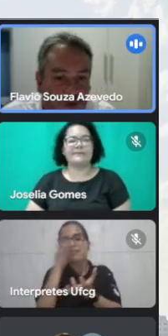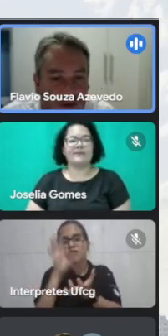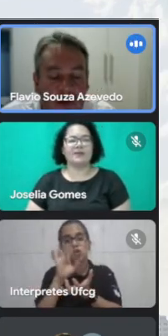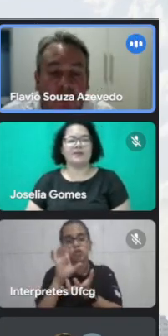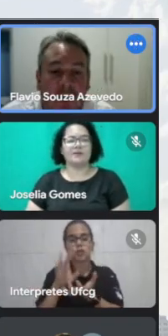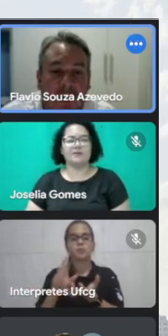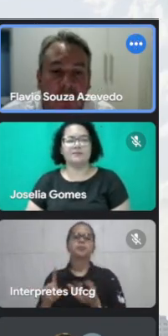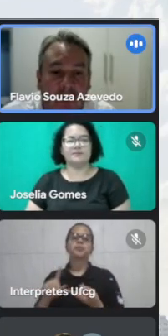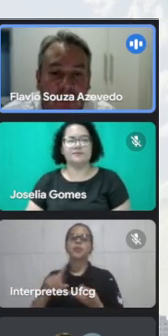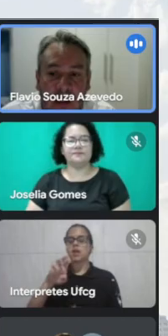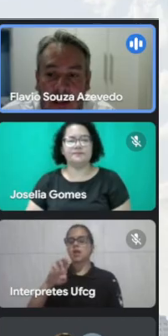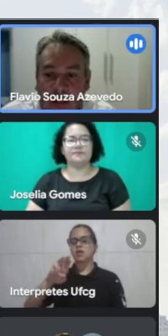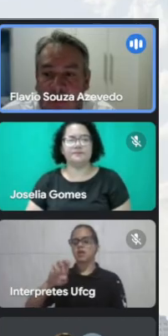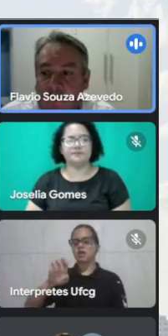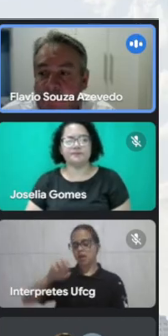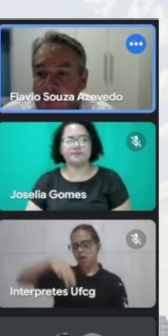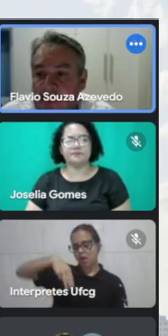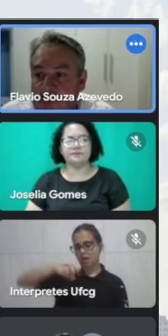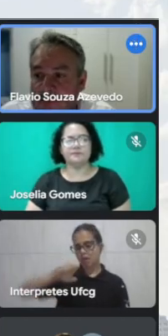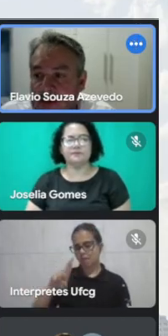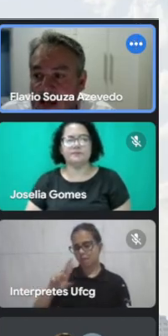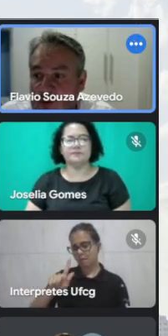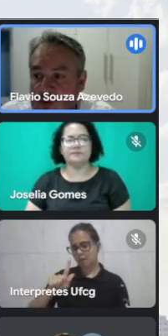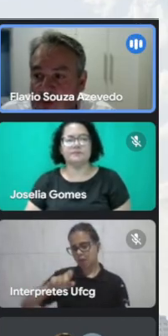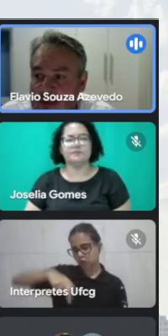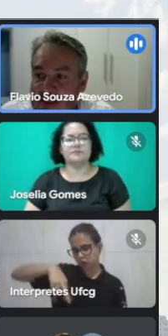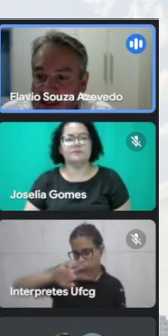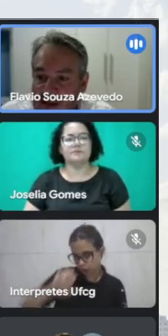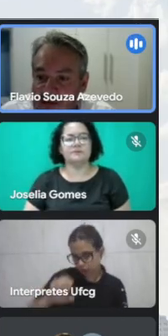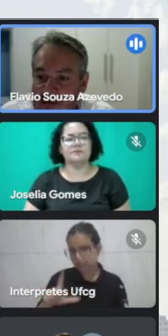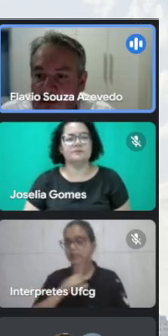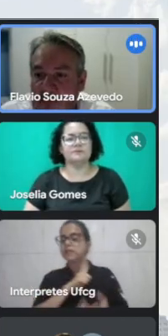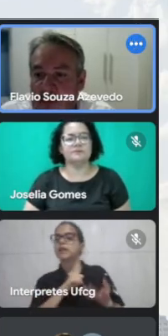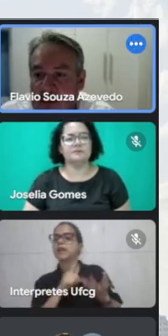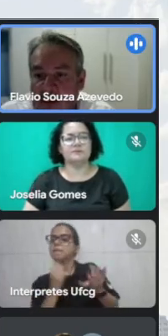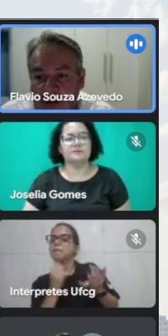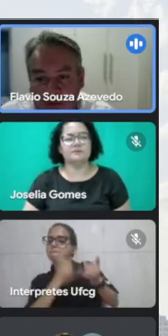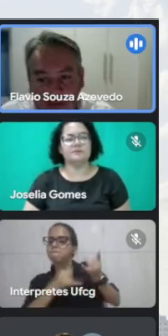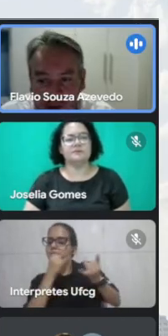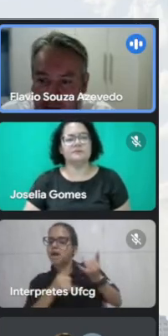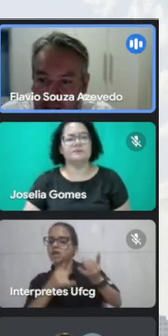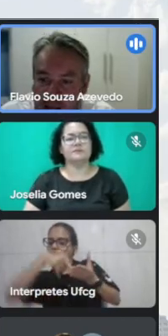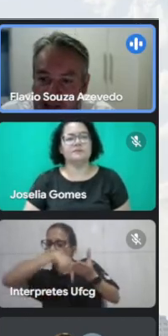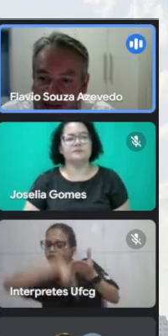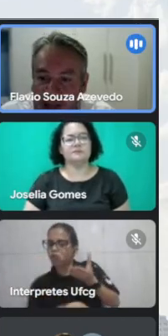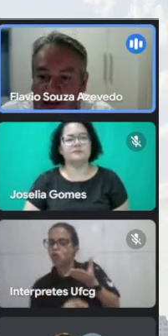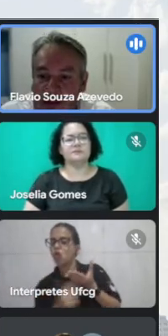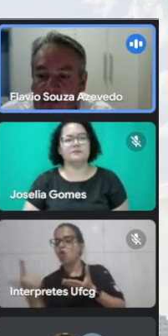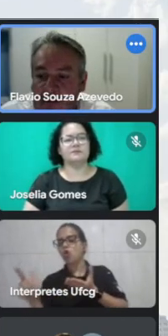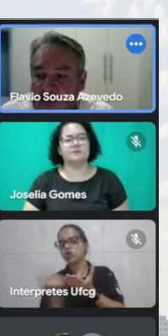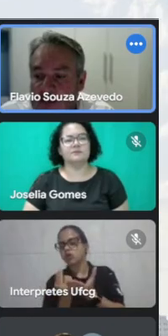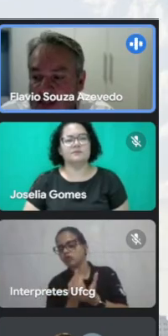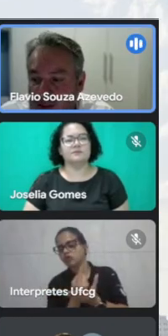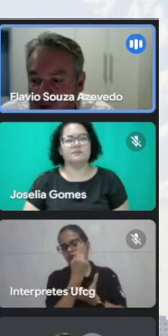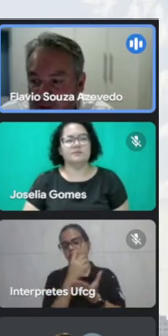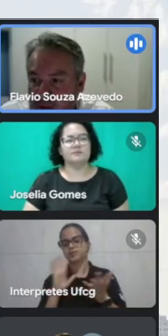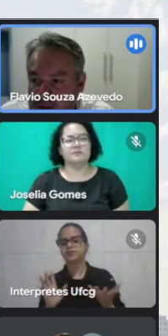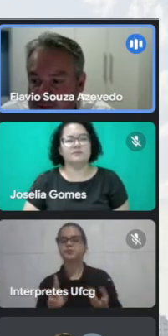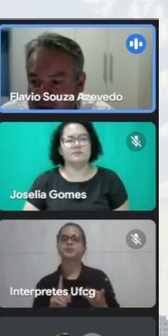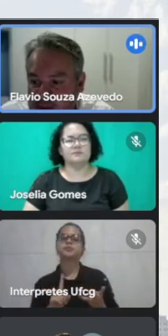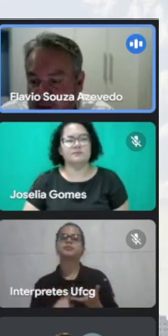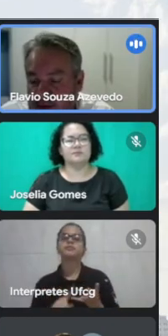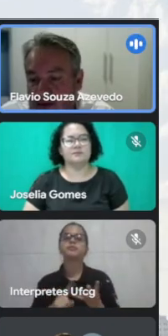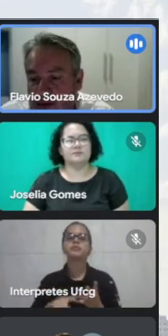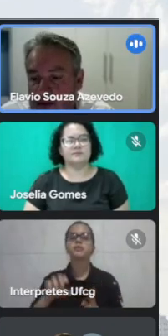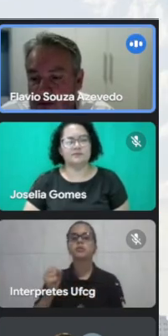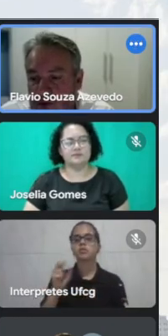submersa e outra na parte aérea. A submersa livre, ela não é enraizada, e as